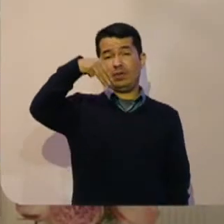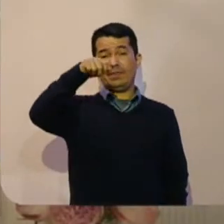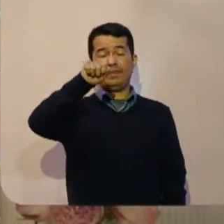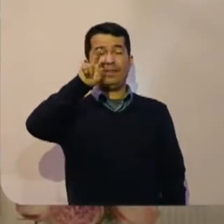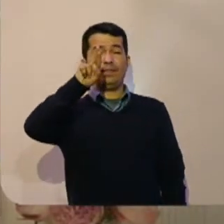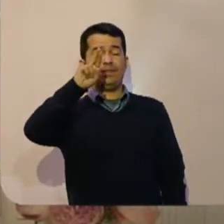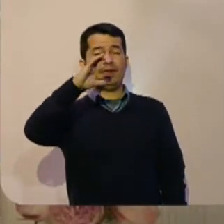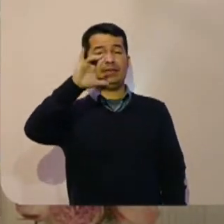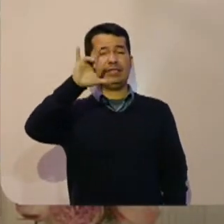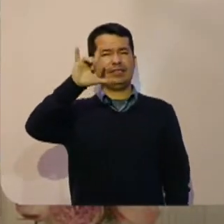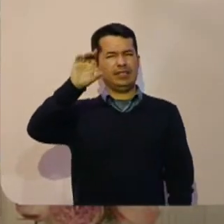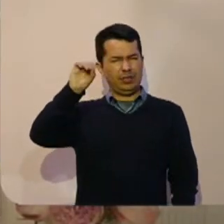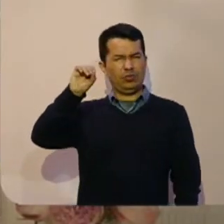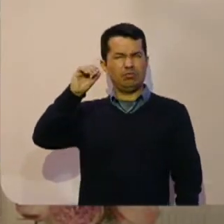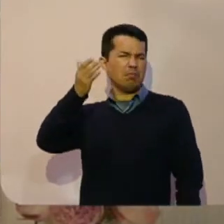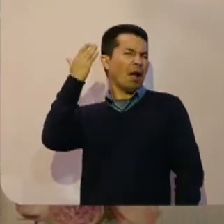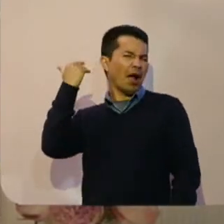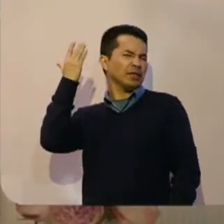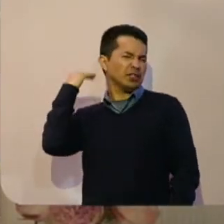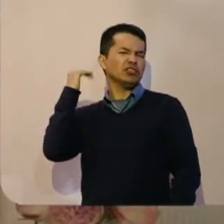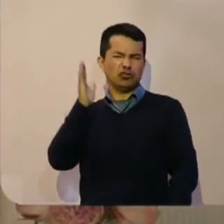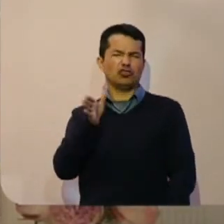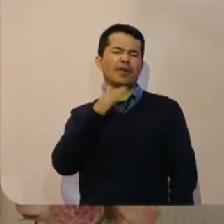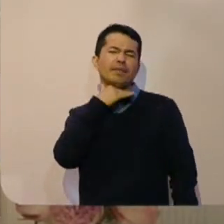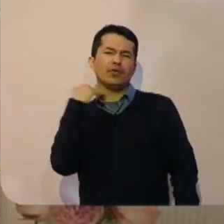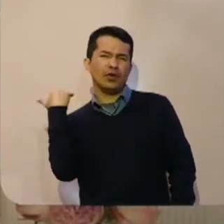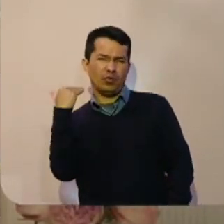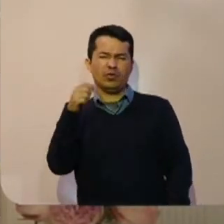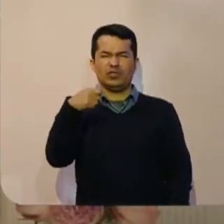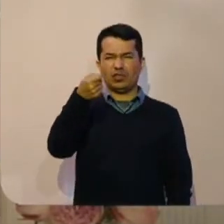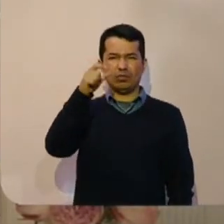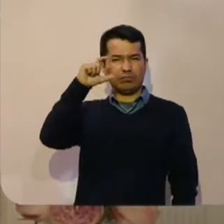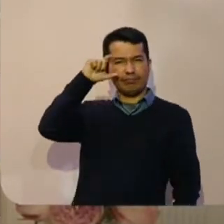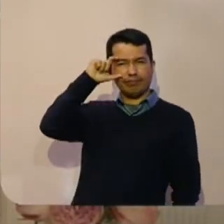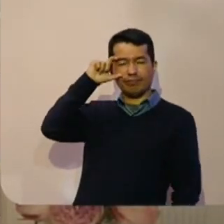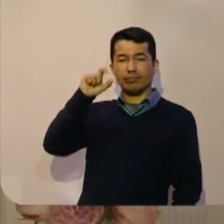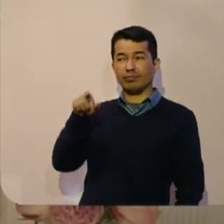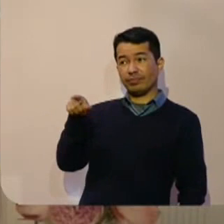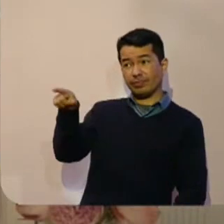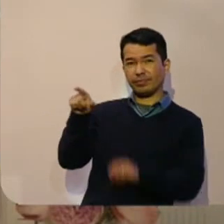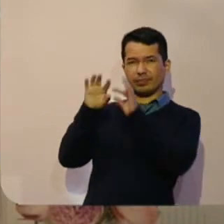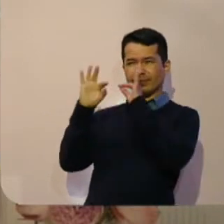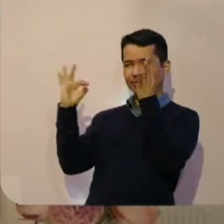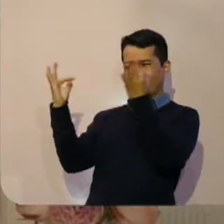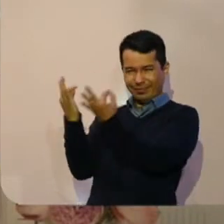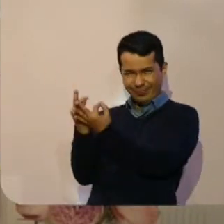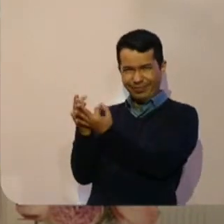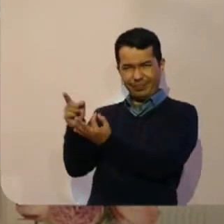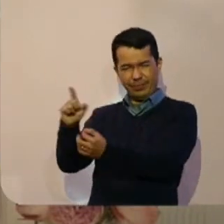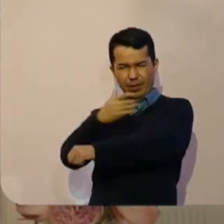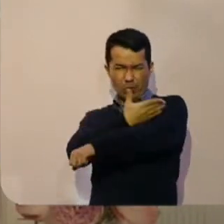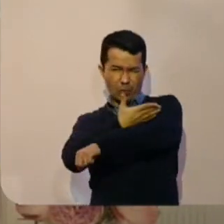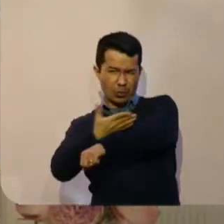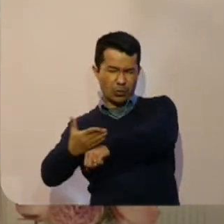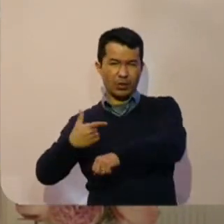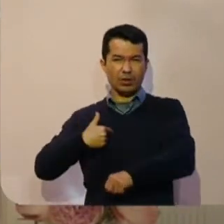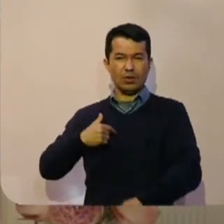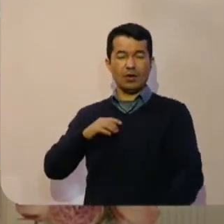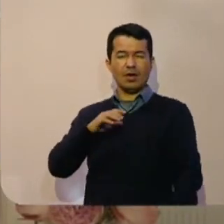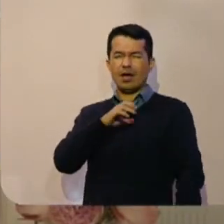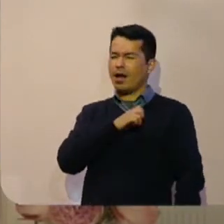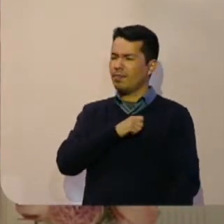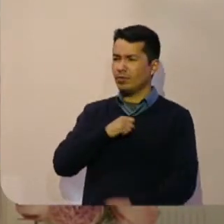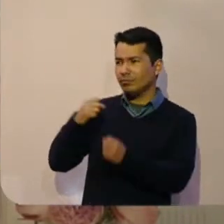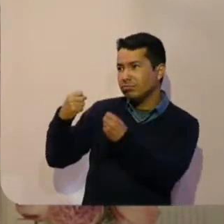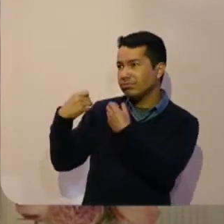já falecido, ele e a sua família tinham um costume que eu gostei de aprender com eles. Quando a